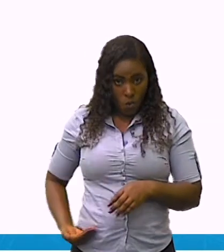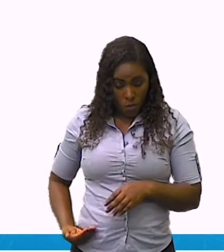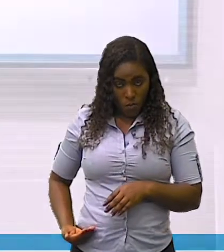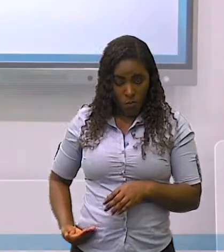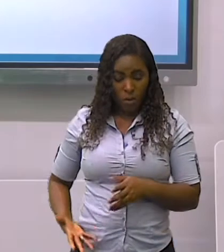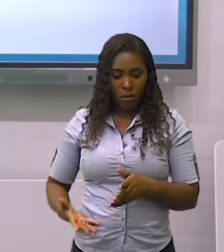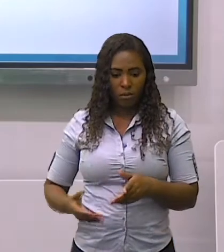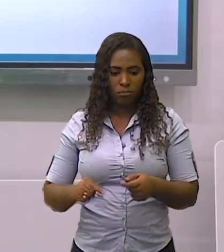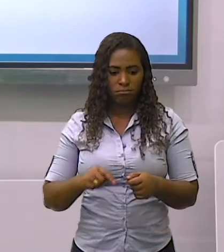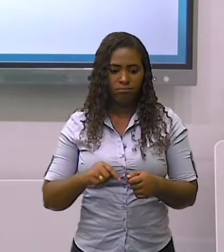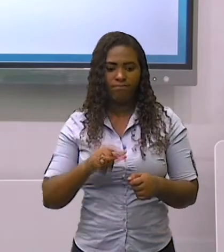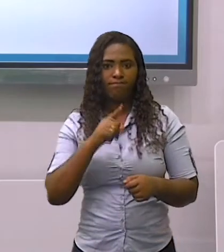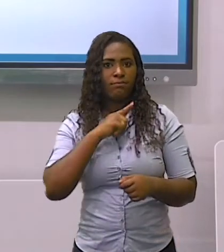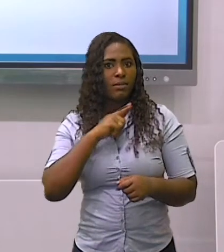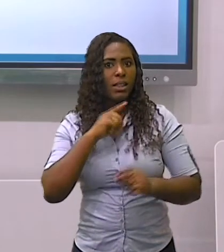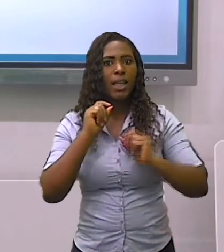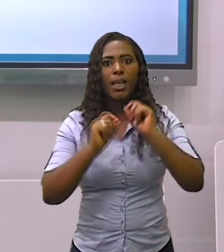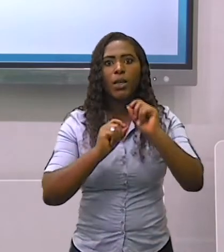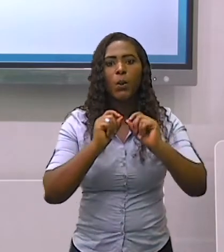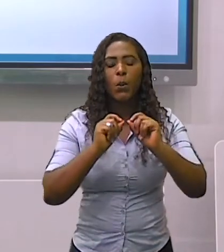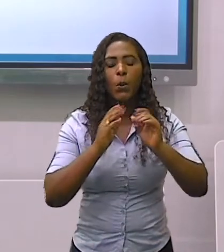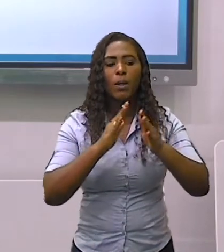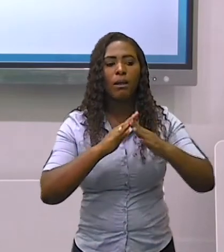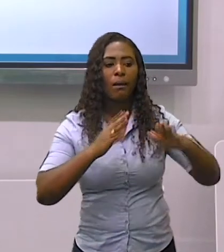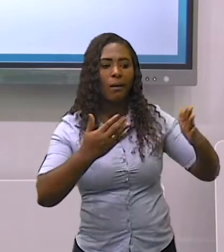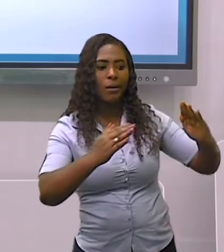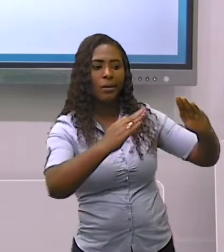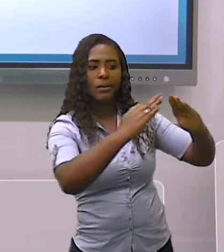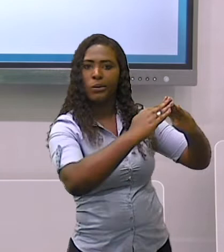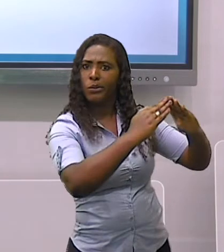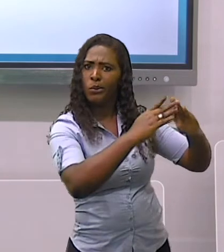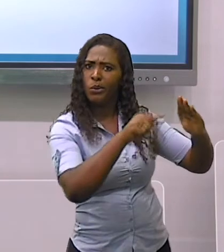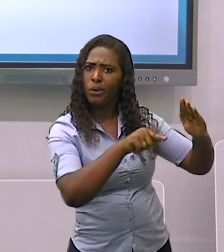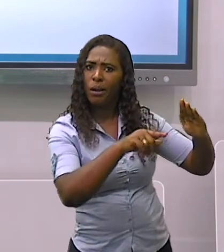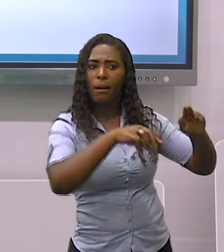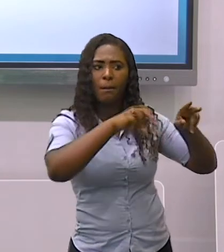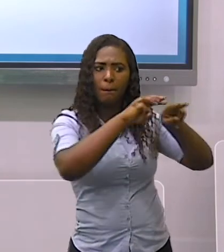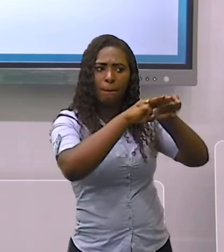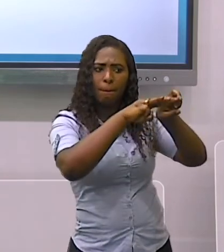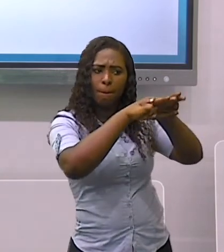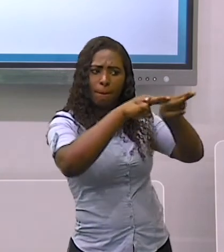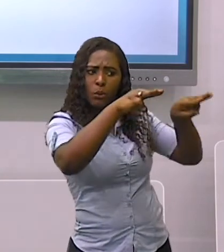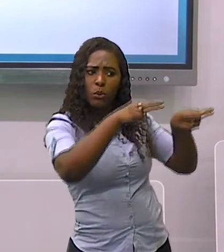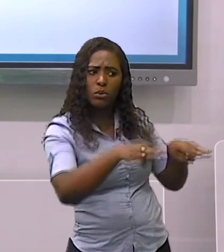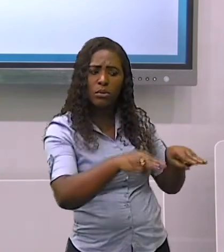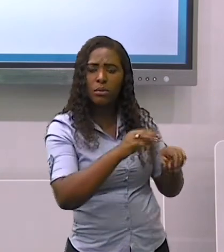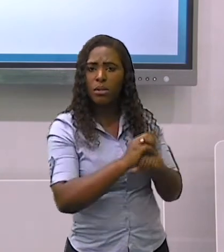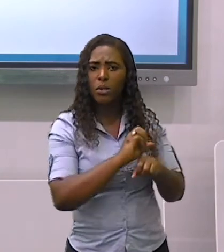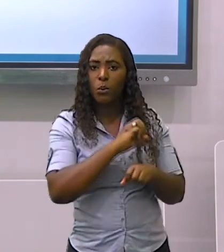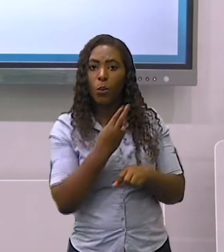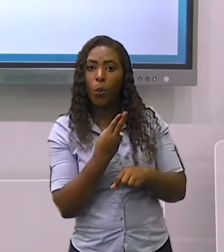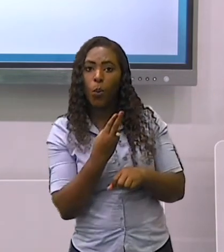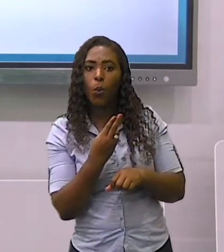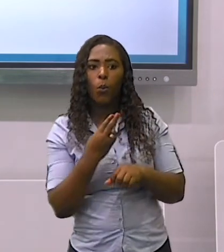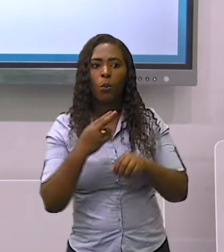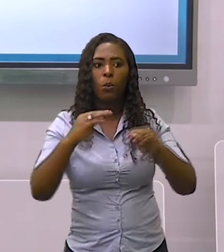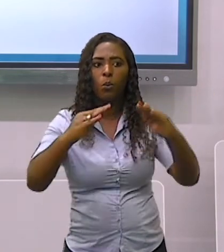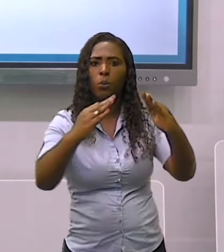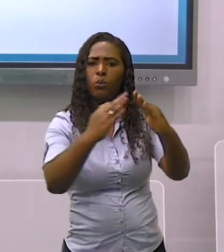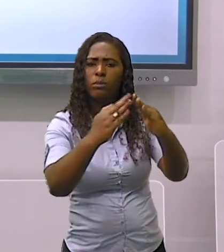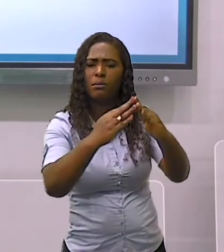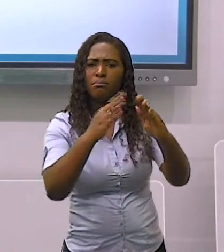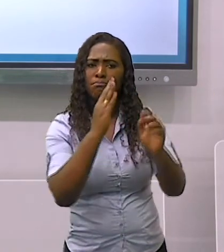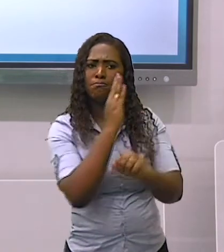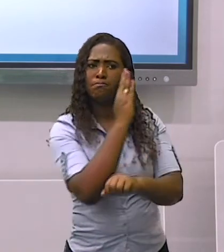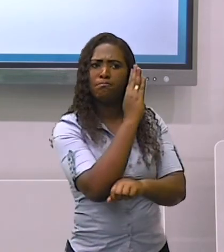Dentre estes, nós podemos citar centros comunitários, museus, bibliotecas, como você pode identificar